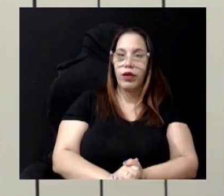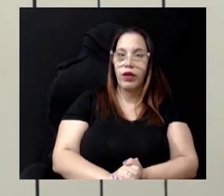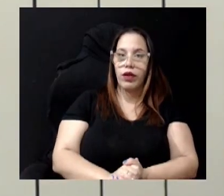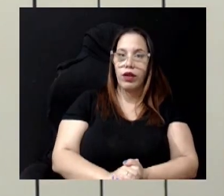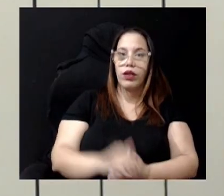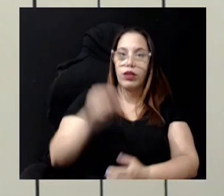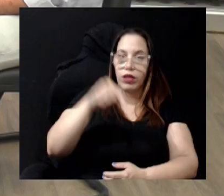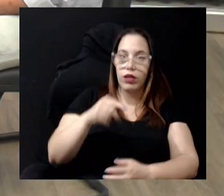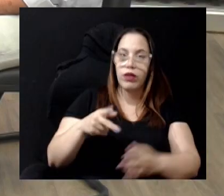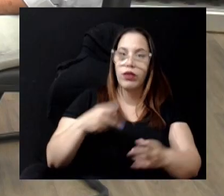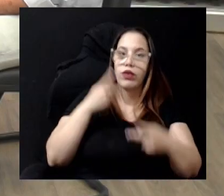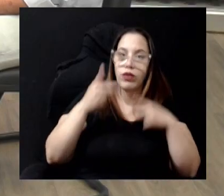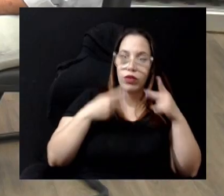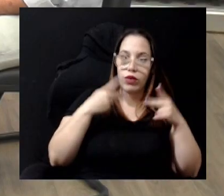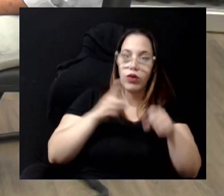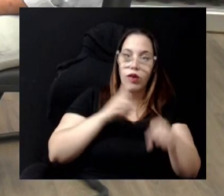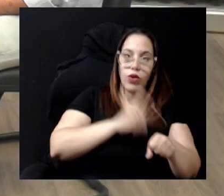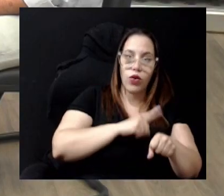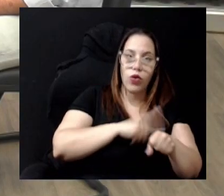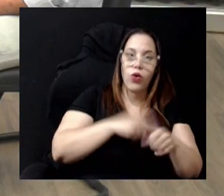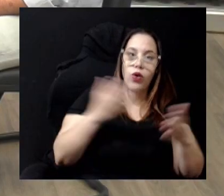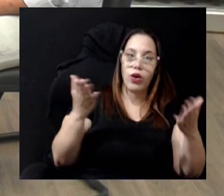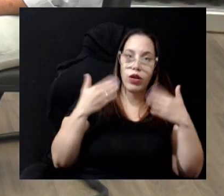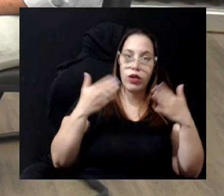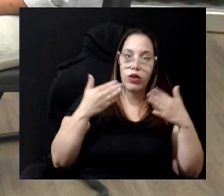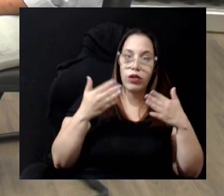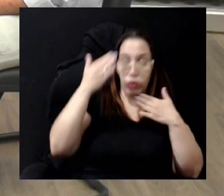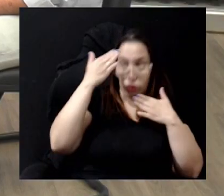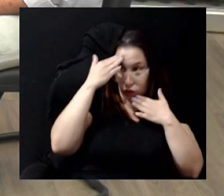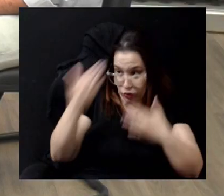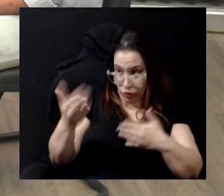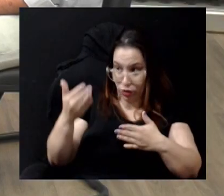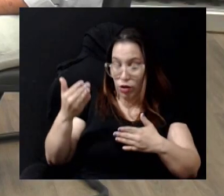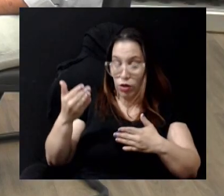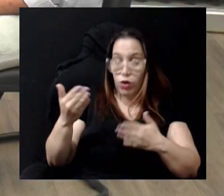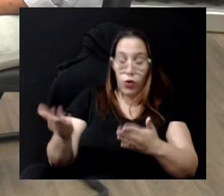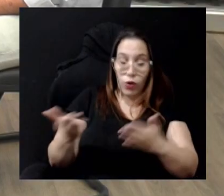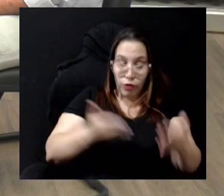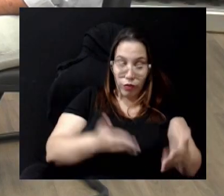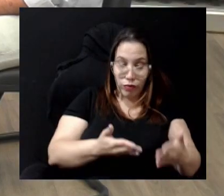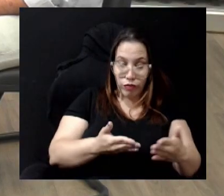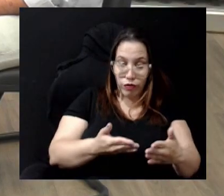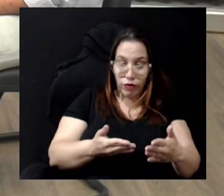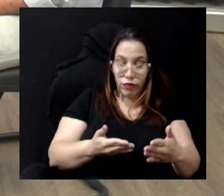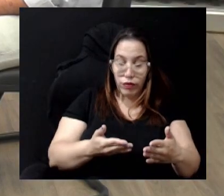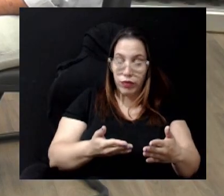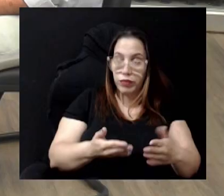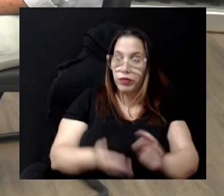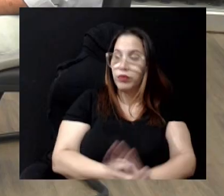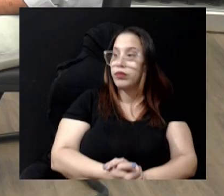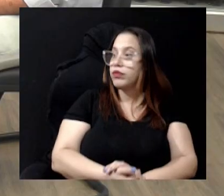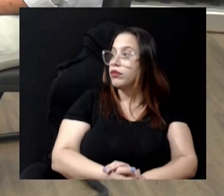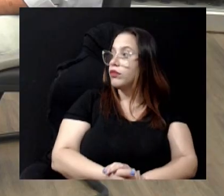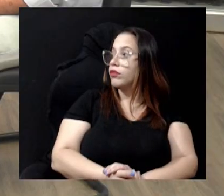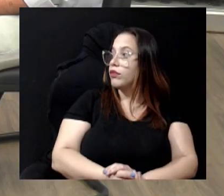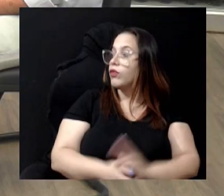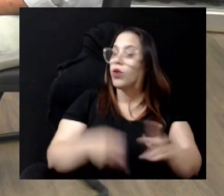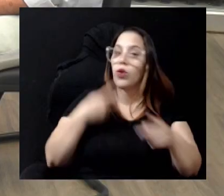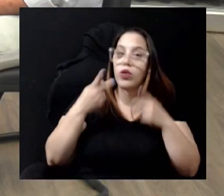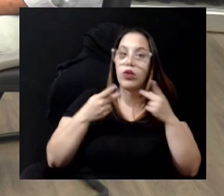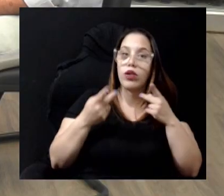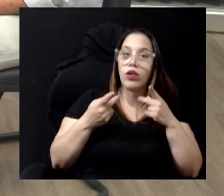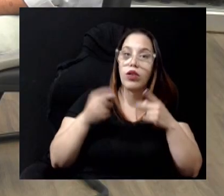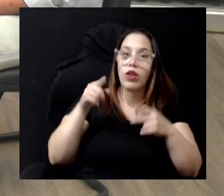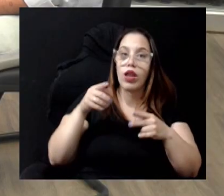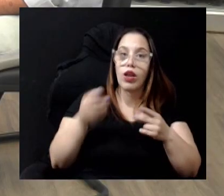falar sobre o horário de verão. Eu gostaria de agradecer a sua participação e gostaria que o senhor deixasse para a gente as suas